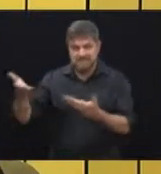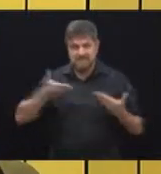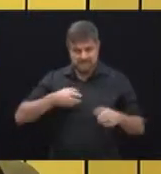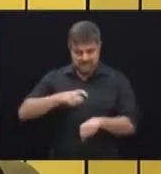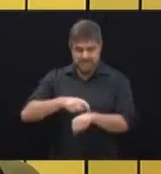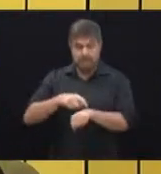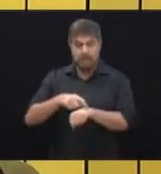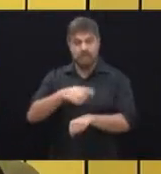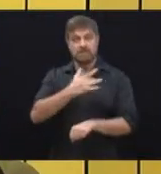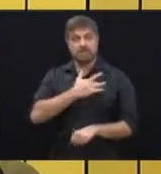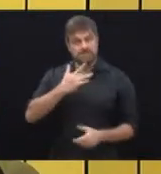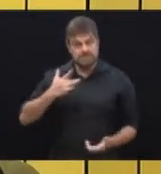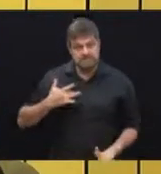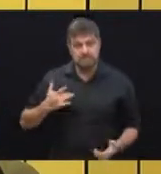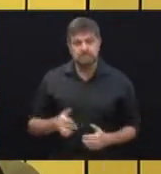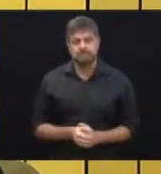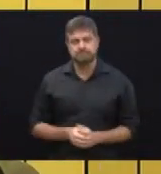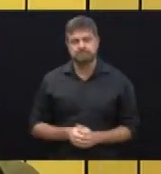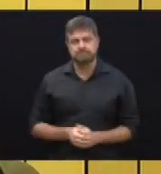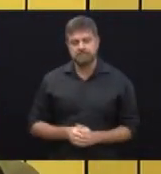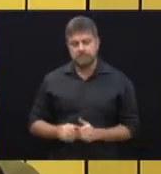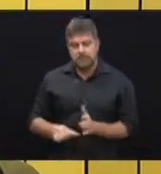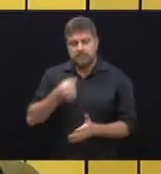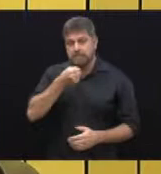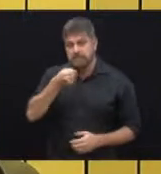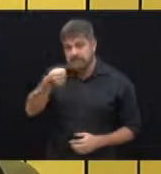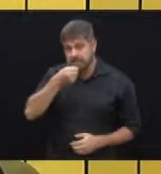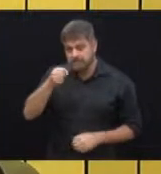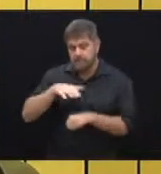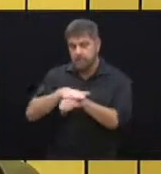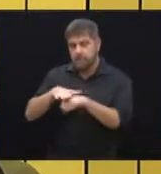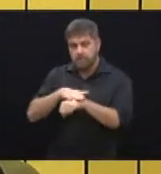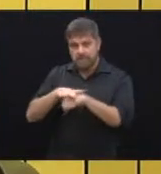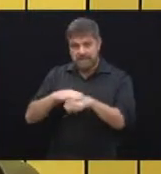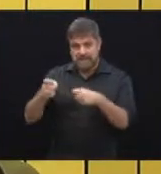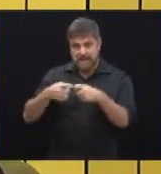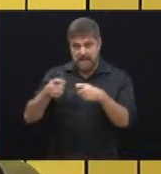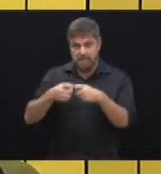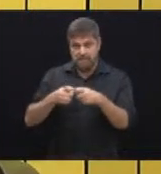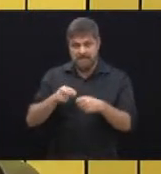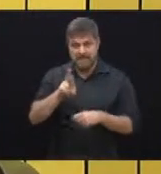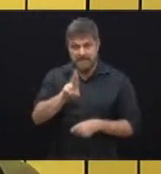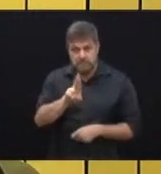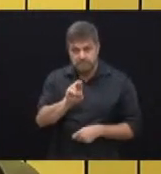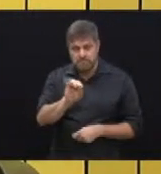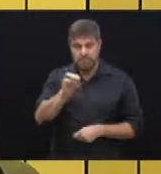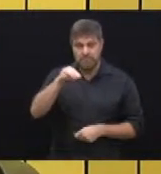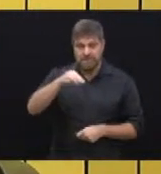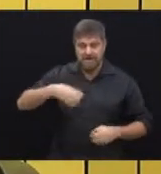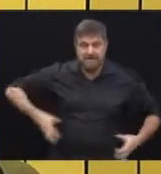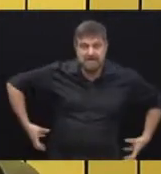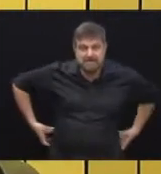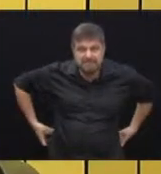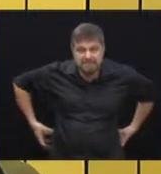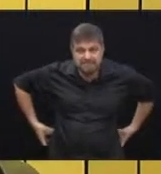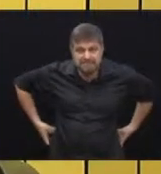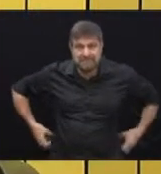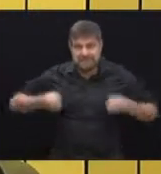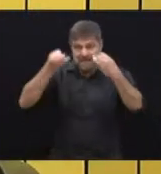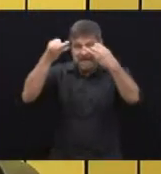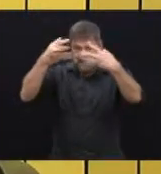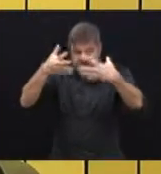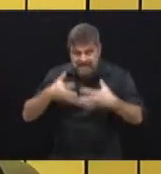Olá, seja bem-vindo ao Momento Saúde. Neste primeiro bloco, conversamos com o nefrologista Marcelo Orlandi. Ele falou